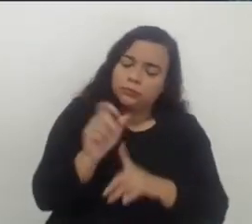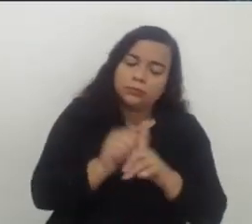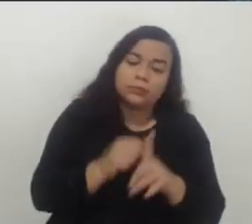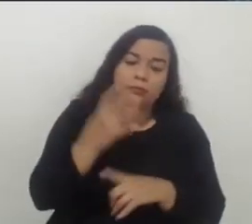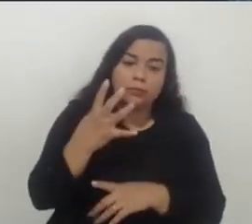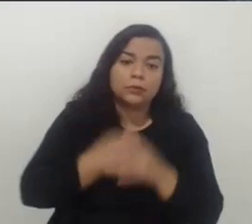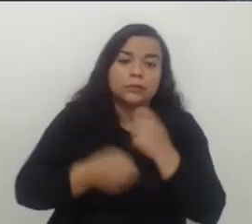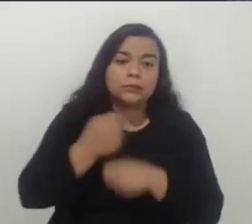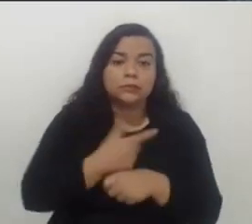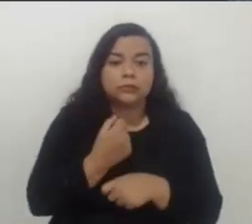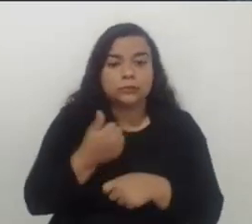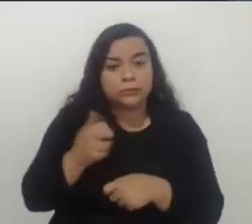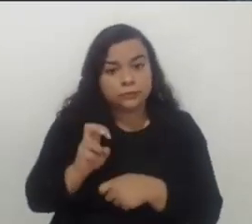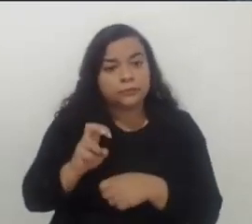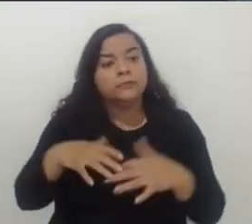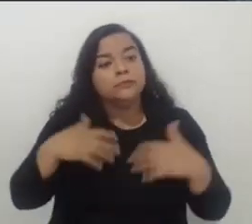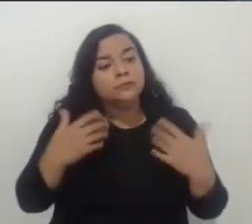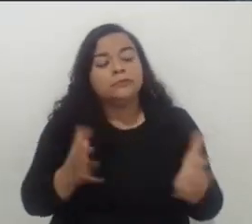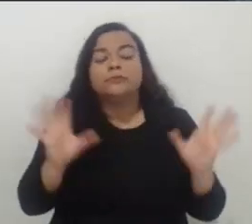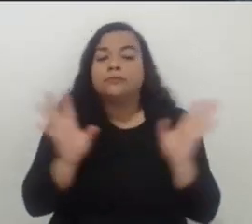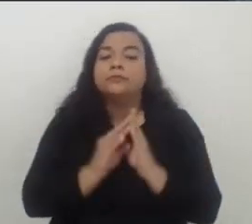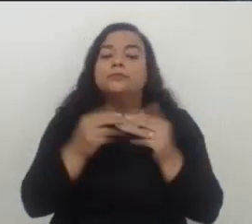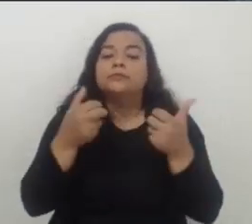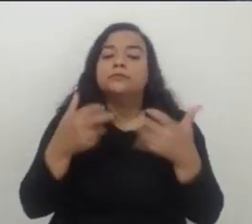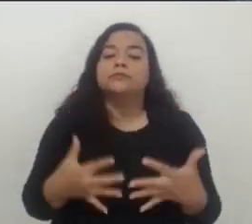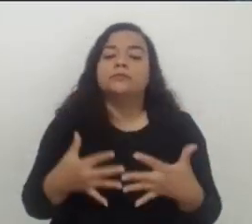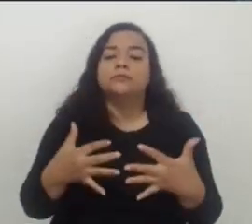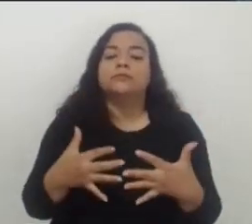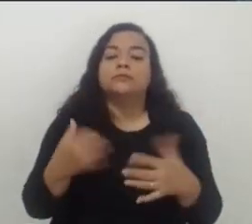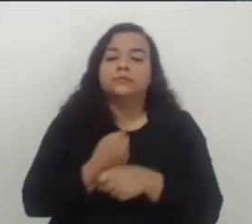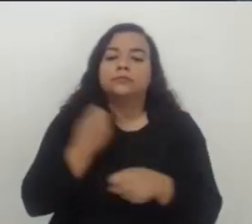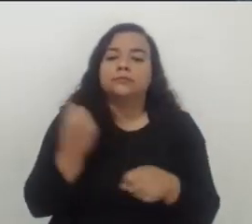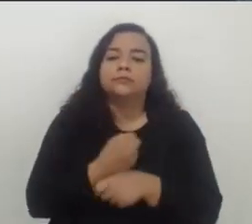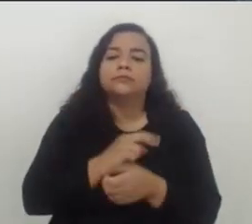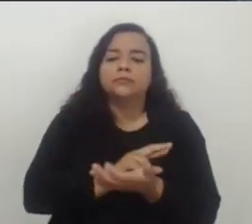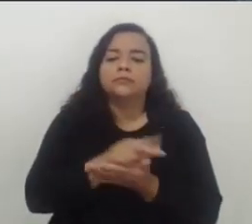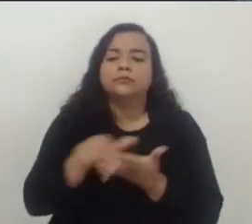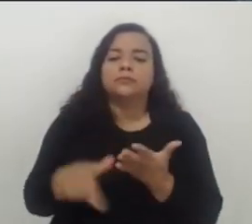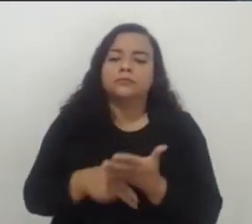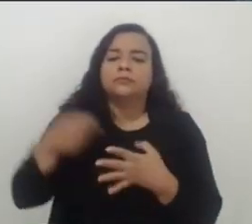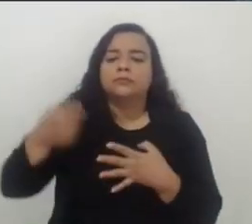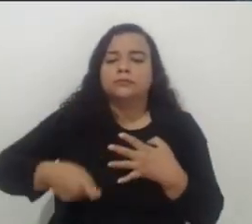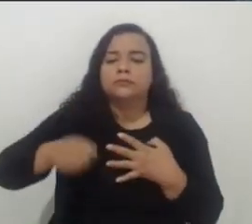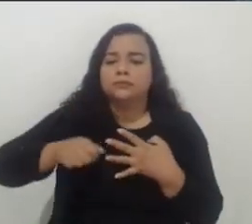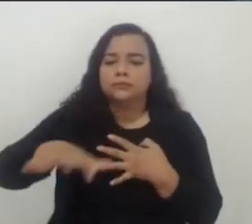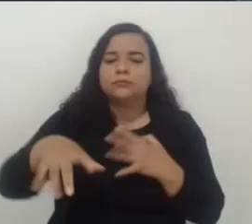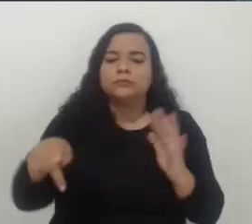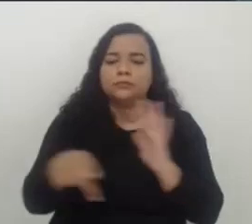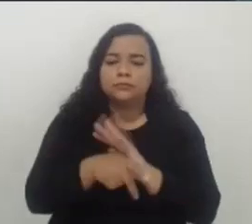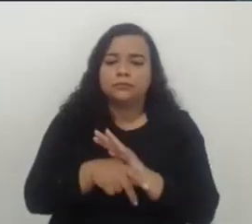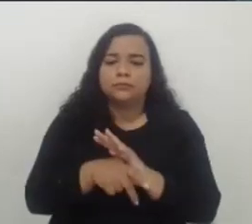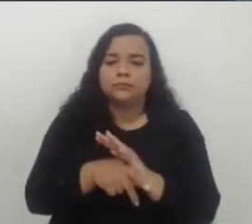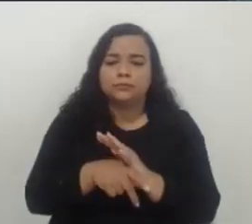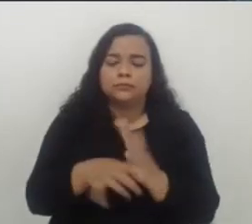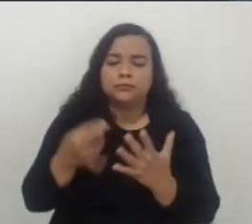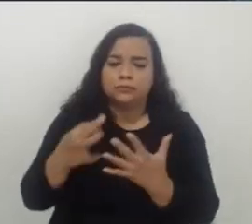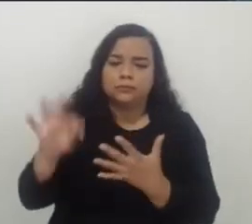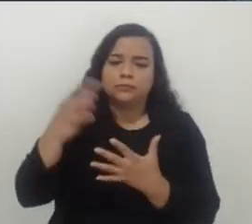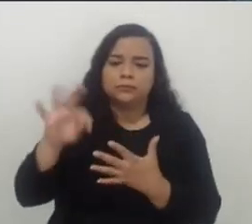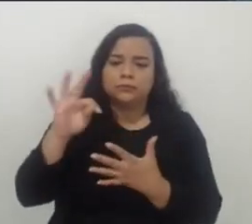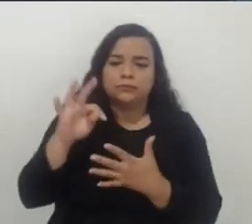15/4/2015. Nesse sentido, destaco várias construções jurisprudenciais em face da tese que